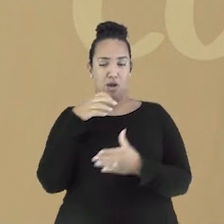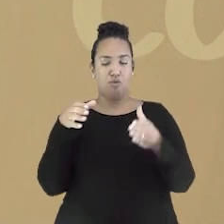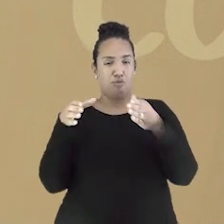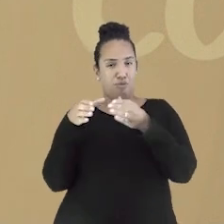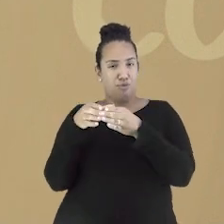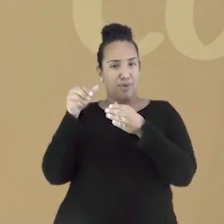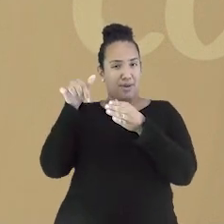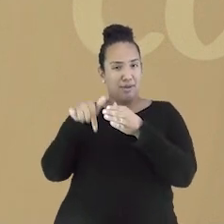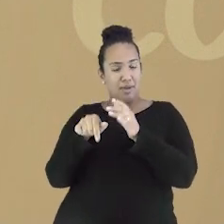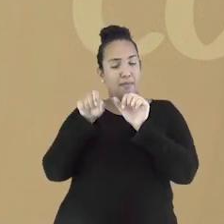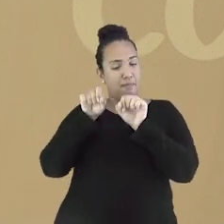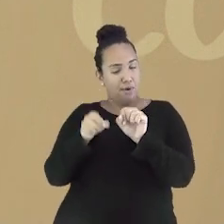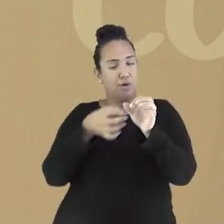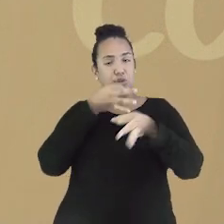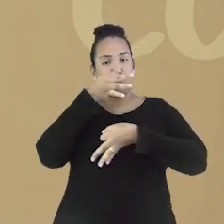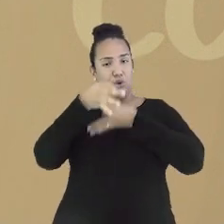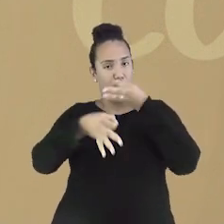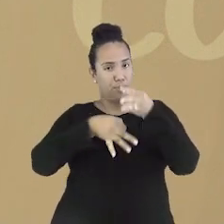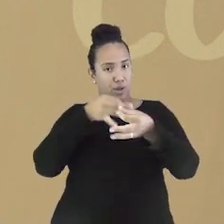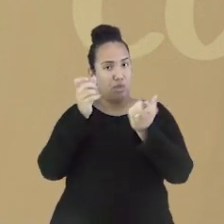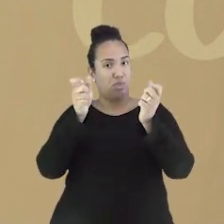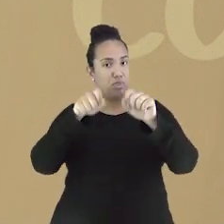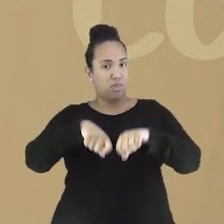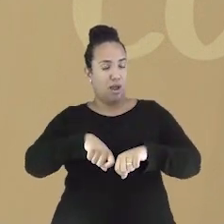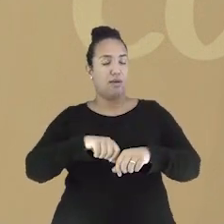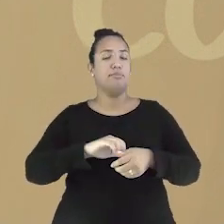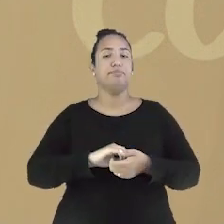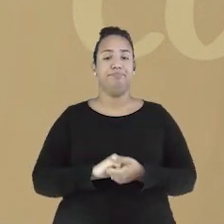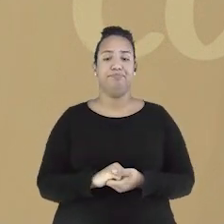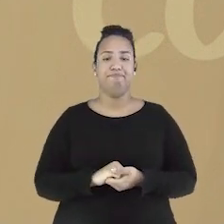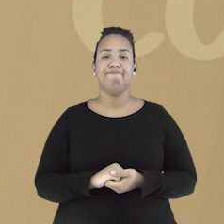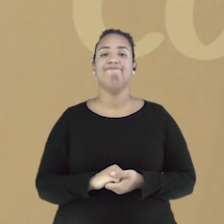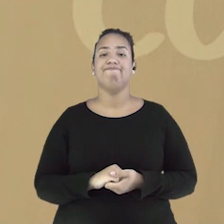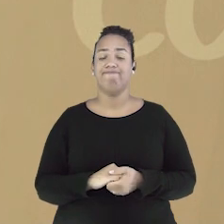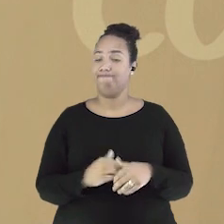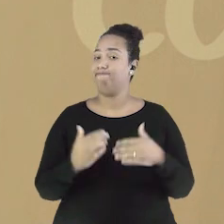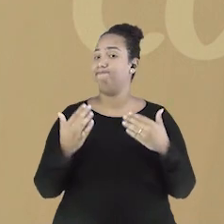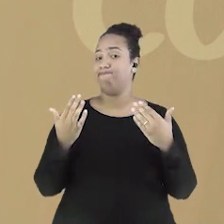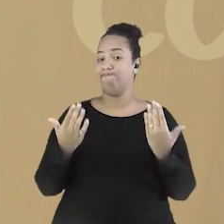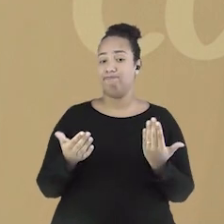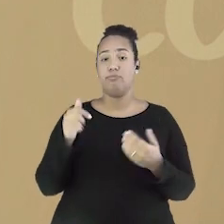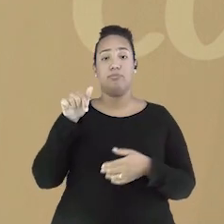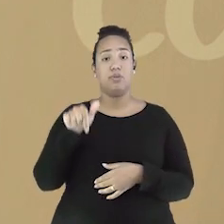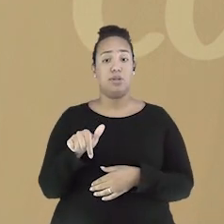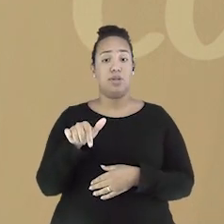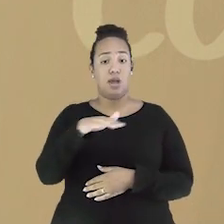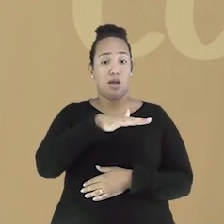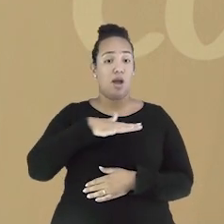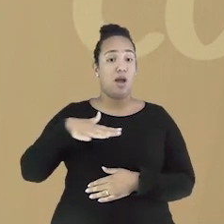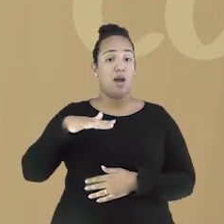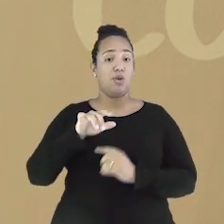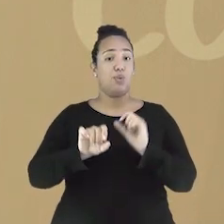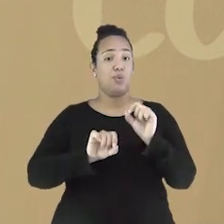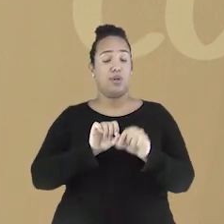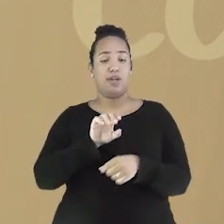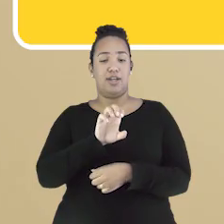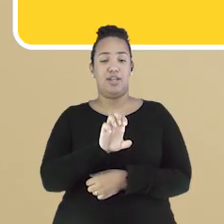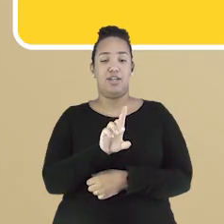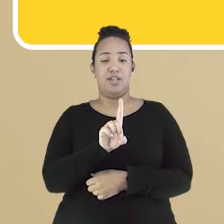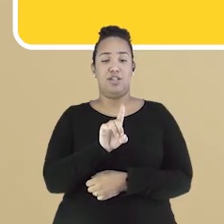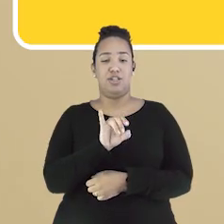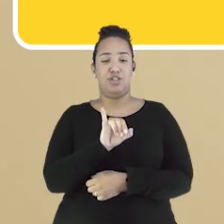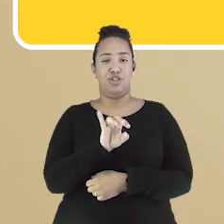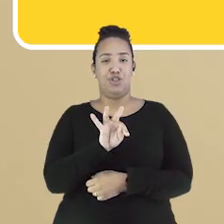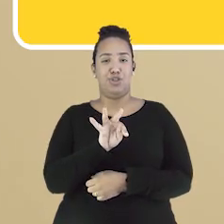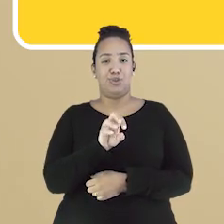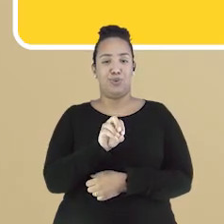e demais membros da produção expressarem suas opiniões acerca de um tema. Pois é, uma dessas seções é o editorial.